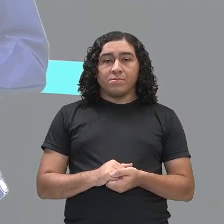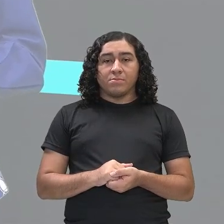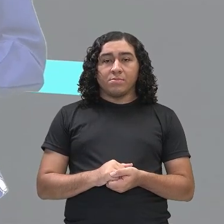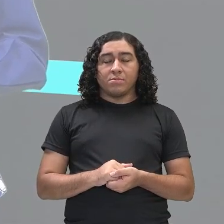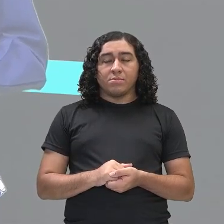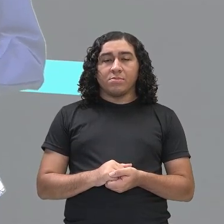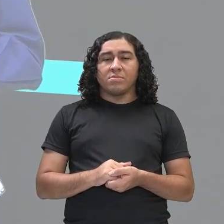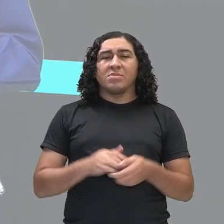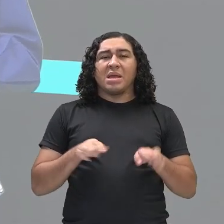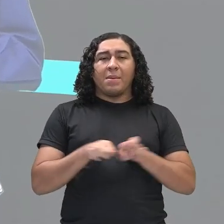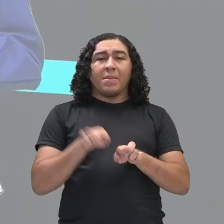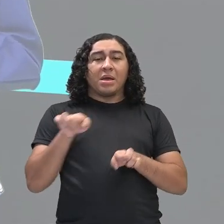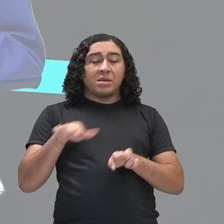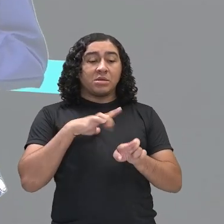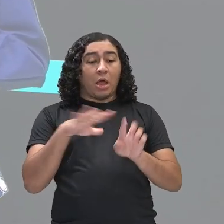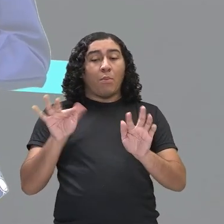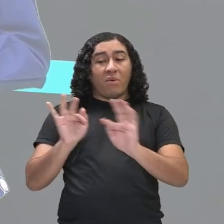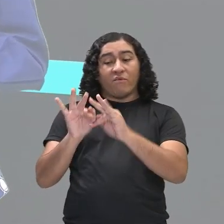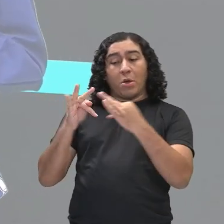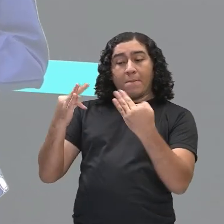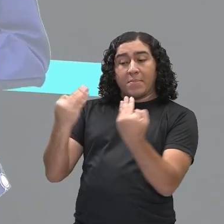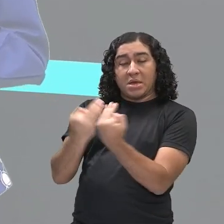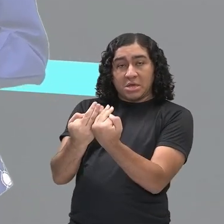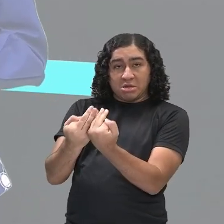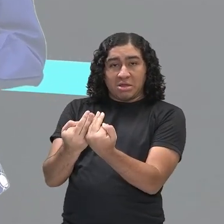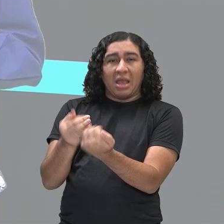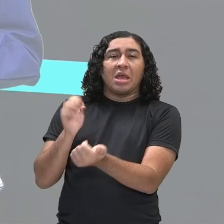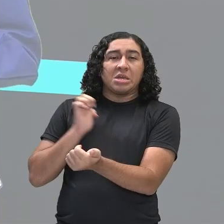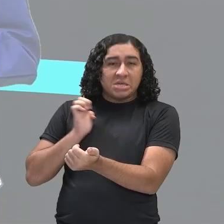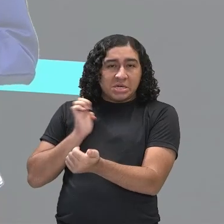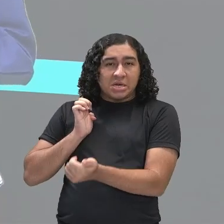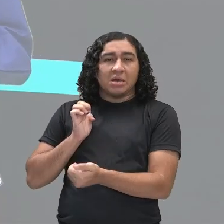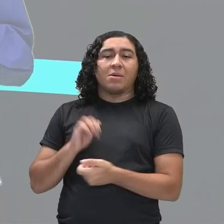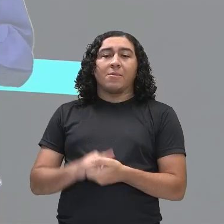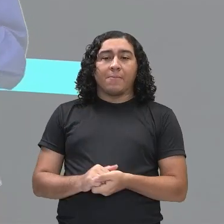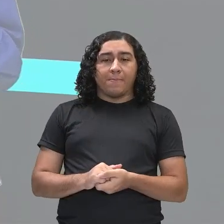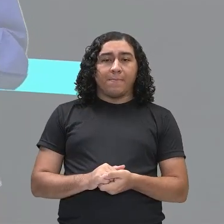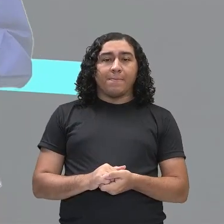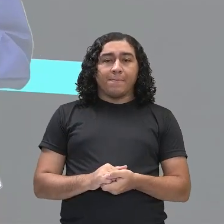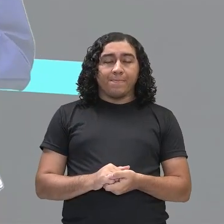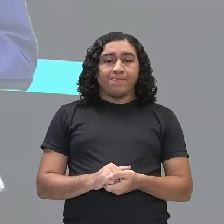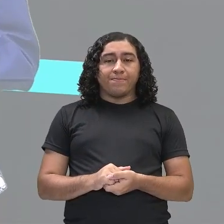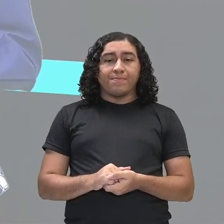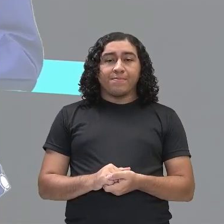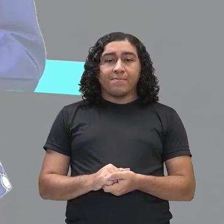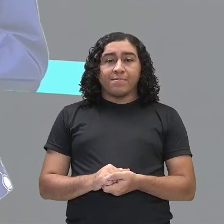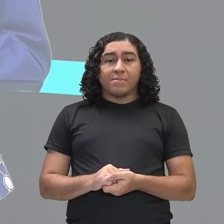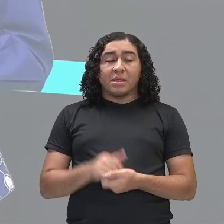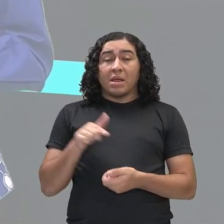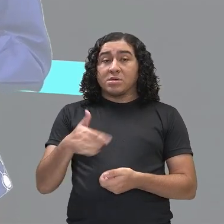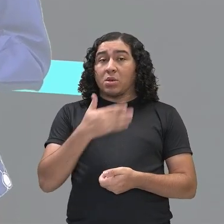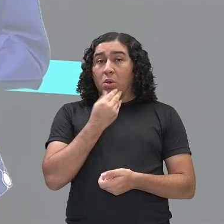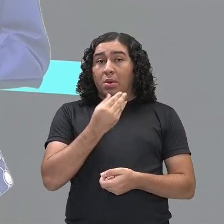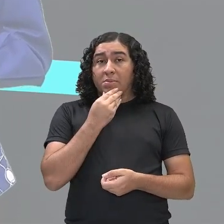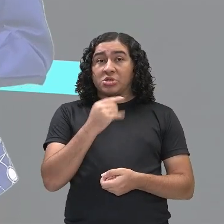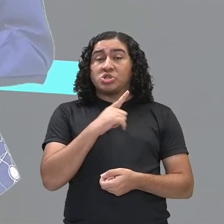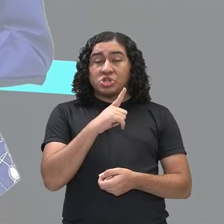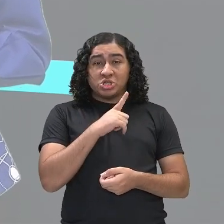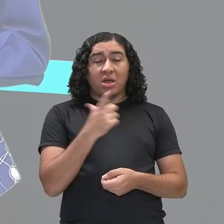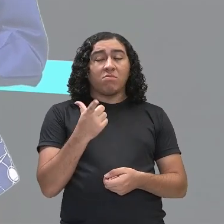com posses, com um ambiente familiar, né, ele era bem estimulado no seu ponto